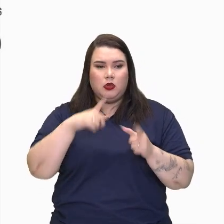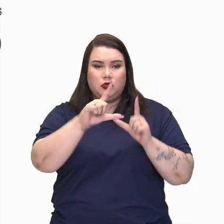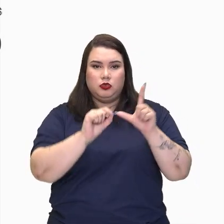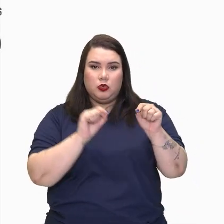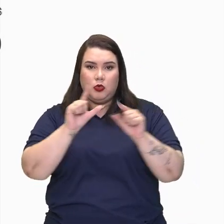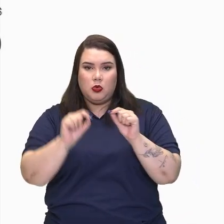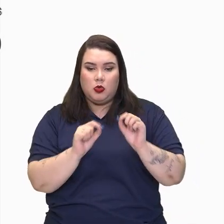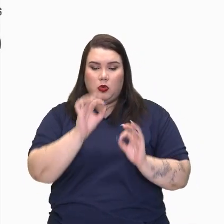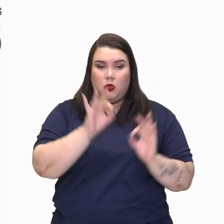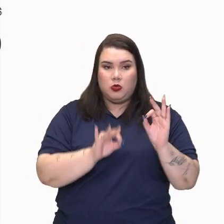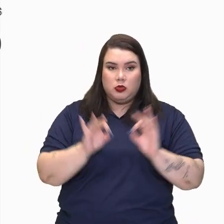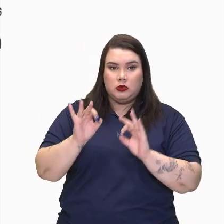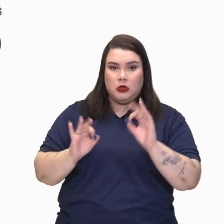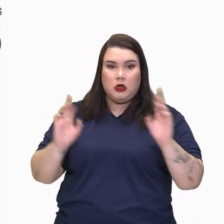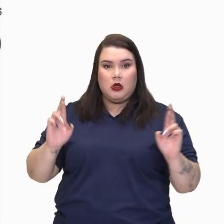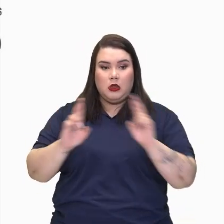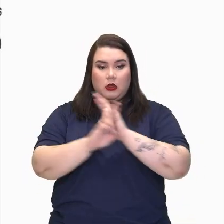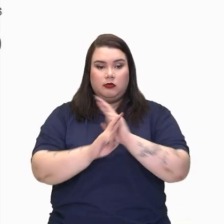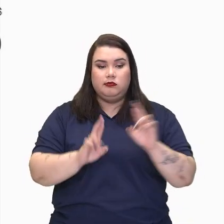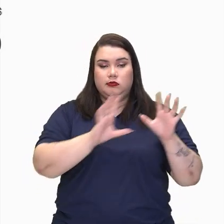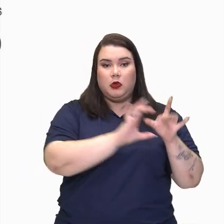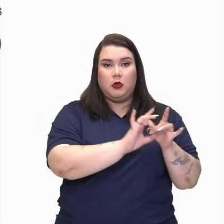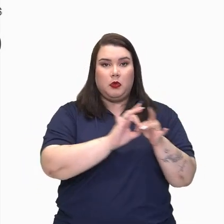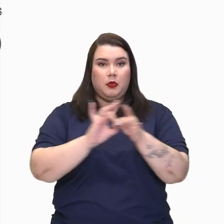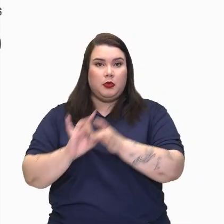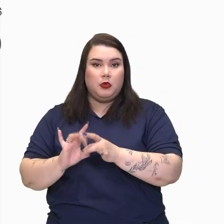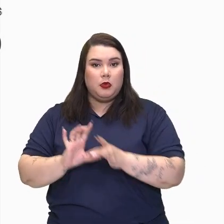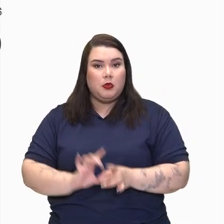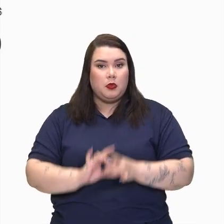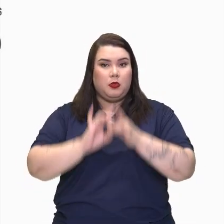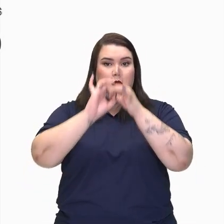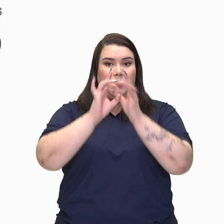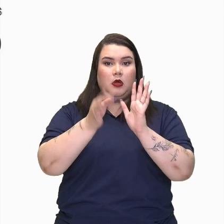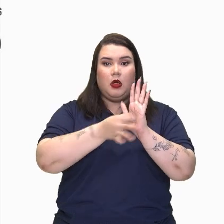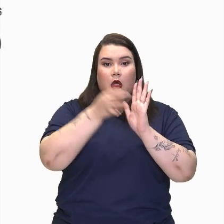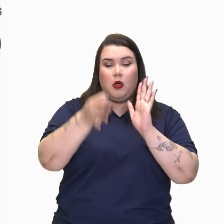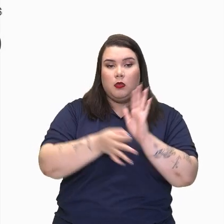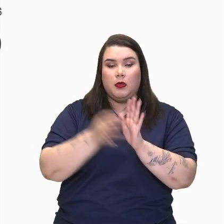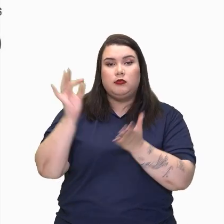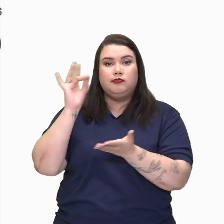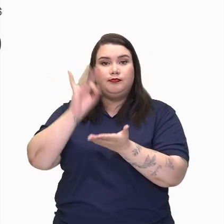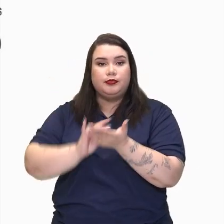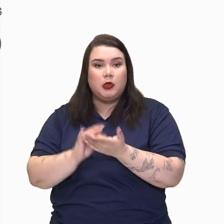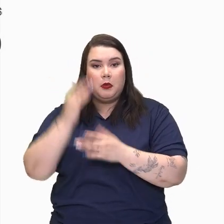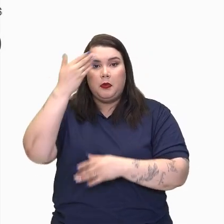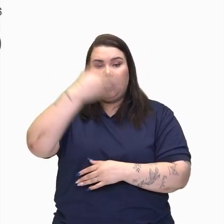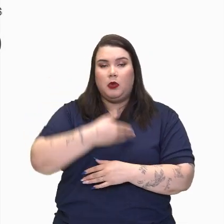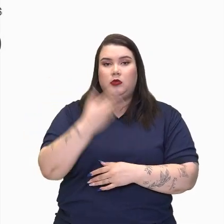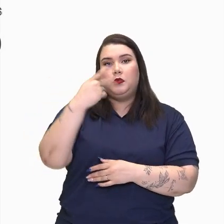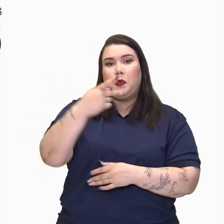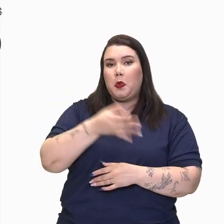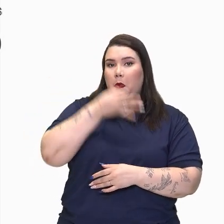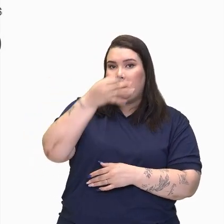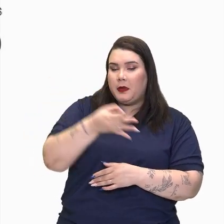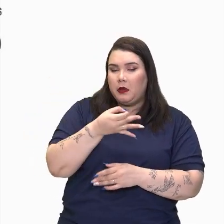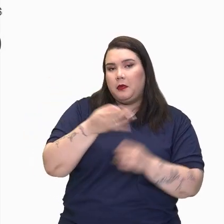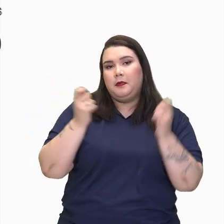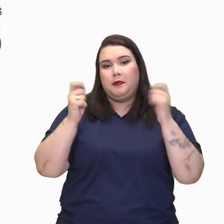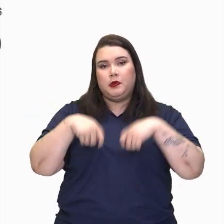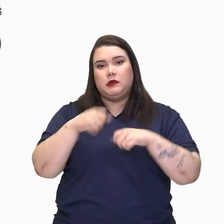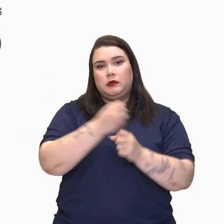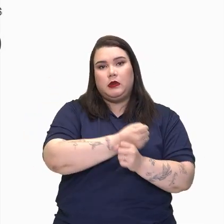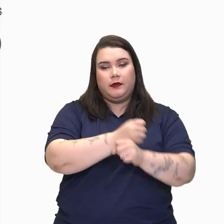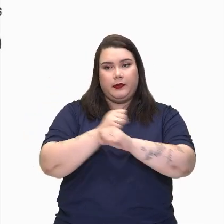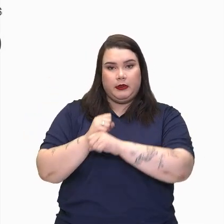selecione, organize e relacione de forma coerente e coesa argumentos e fatos para a defesa de seu ponto de